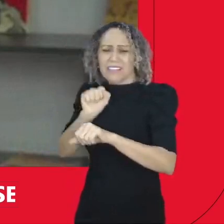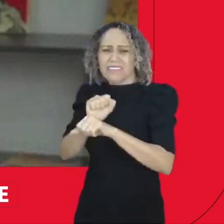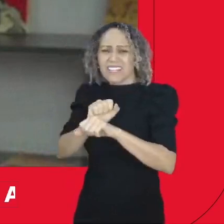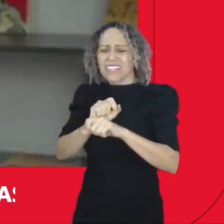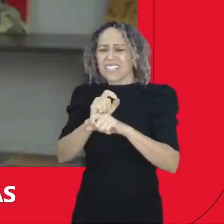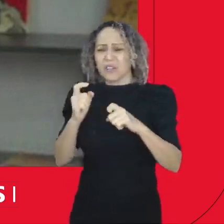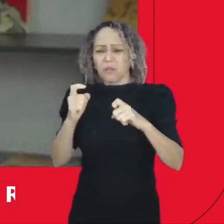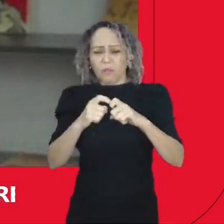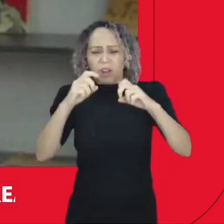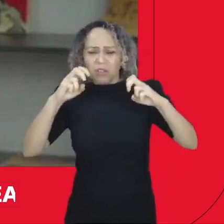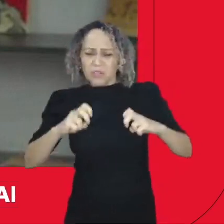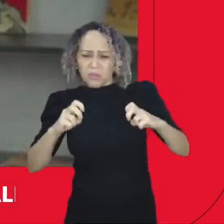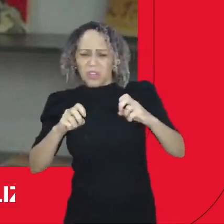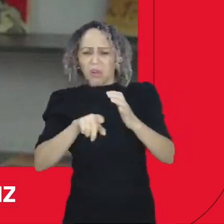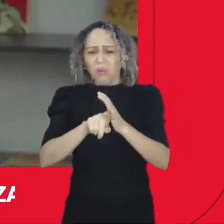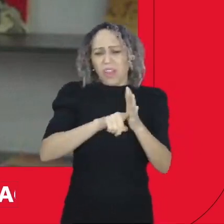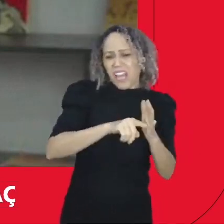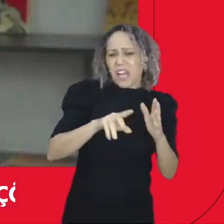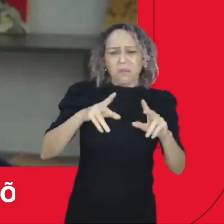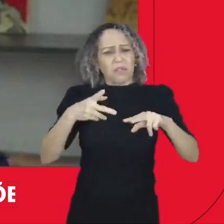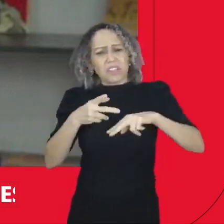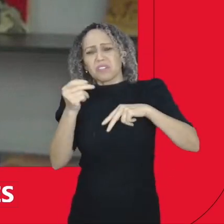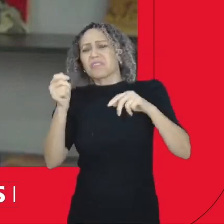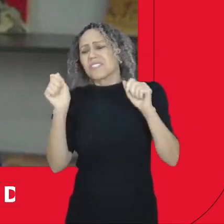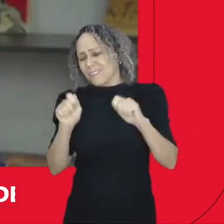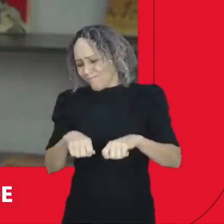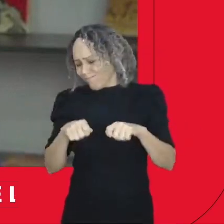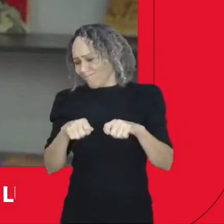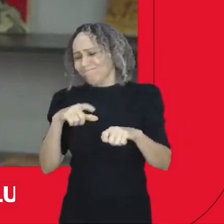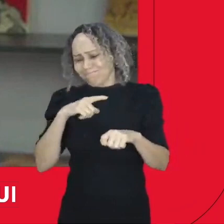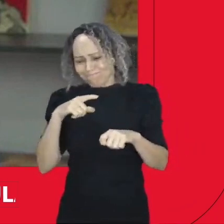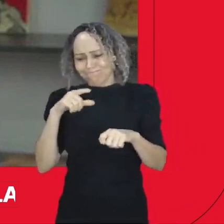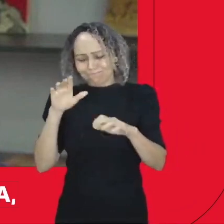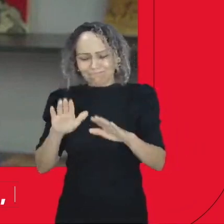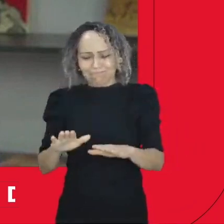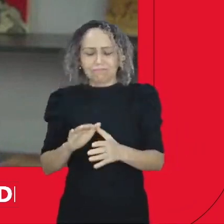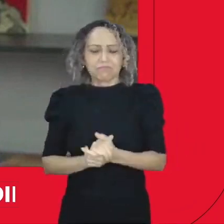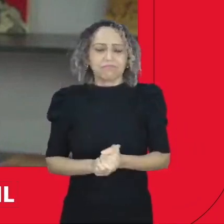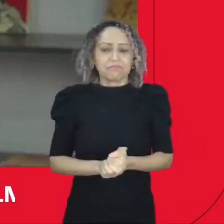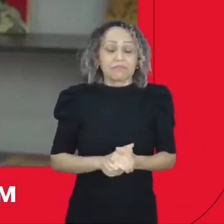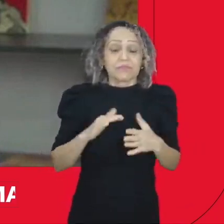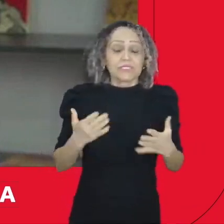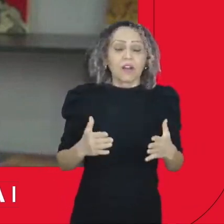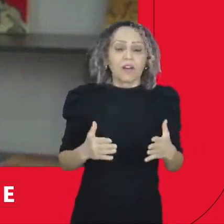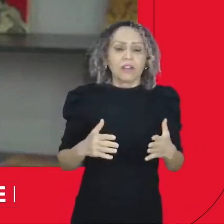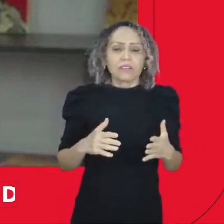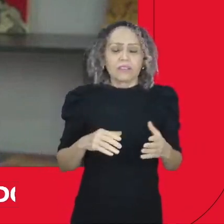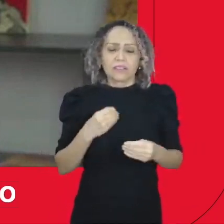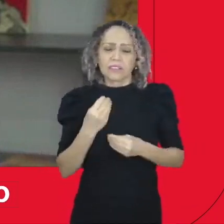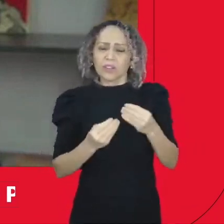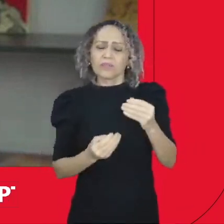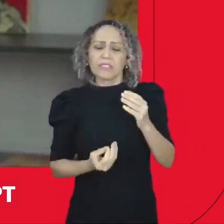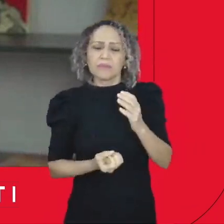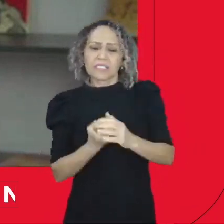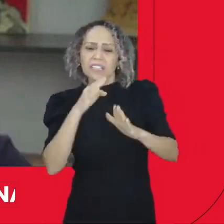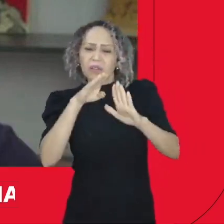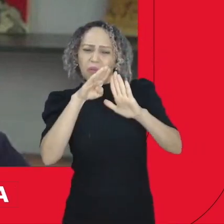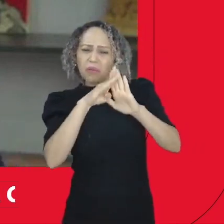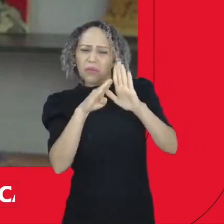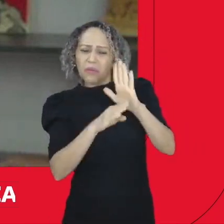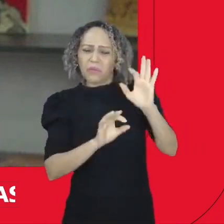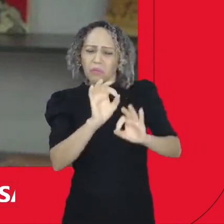voltar a gerar emprego. E este é o setor que mais gera emprego aqui no nosso Estado. Nós queremos ter uma saúde acolhedora.